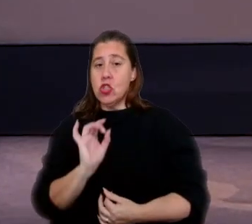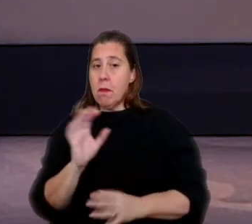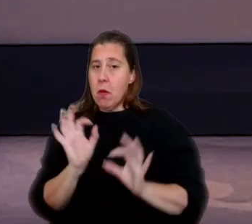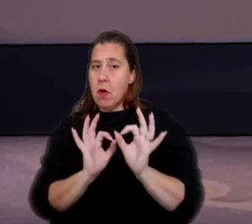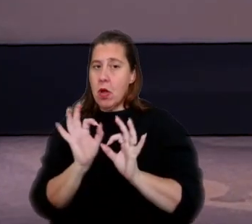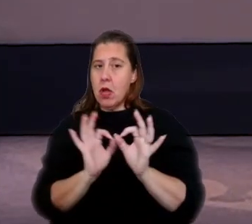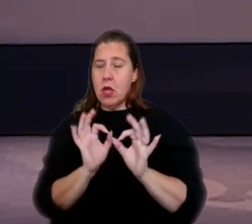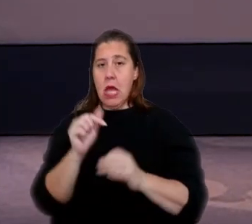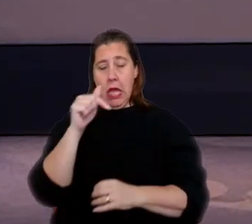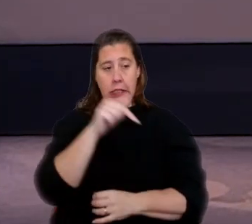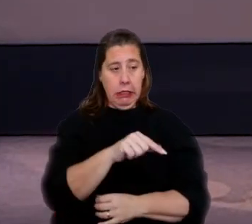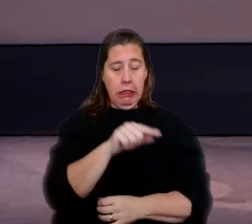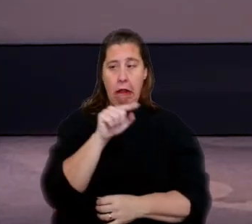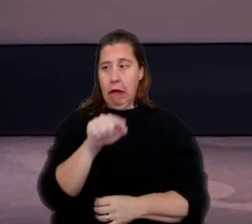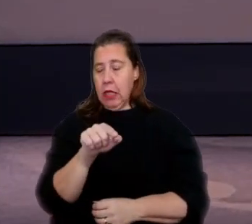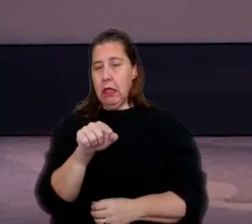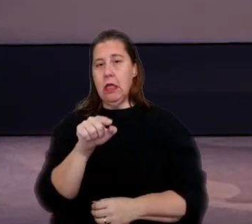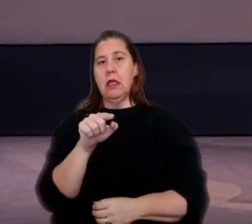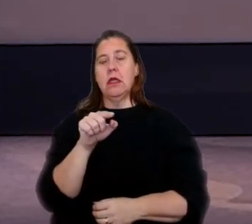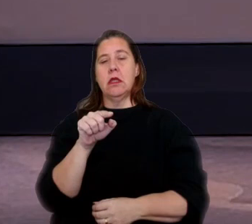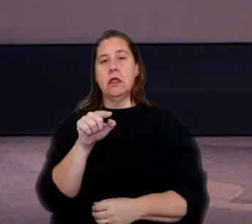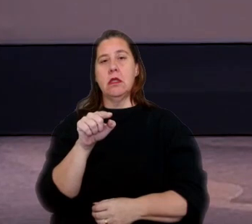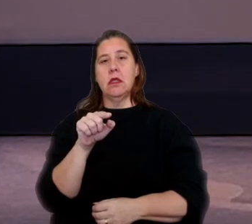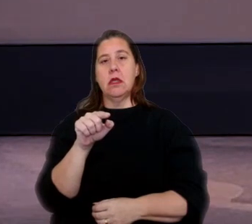Gente, só para organizar, vamos aqui, ali,